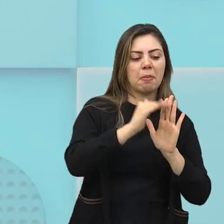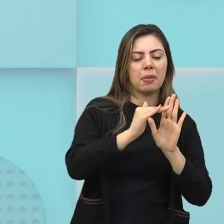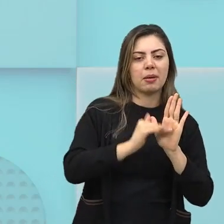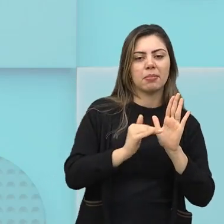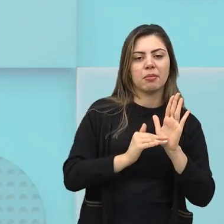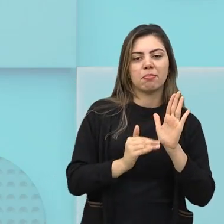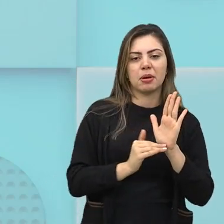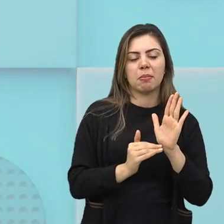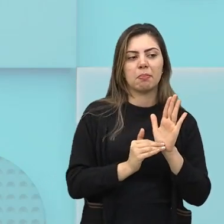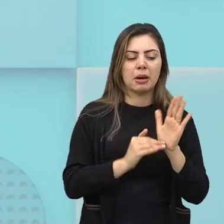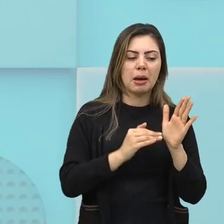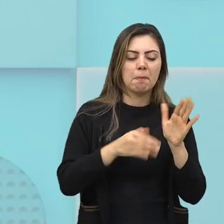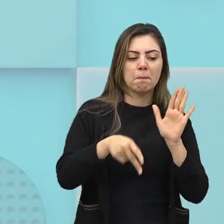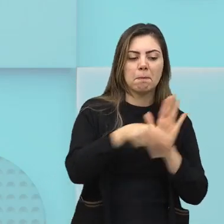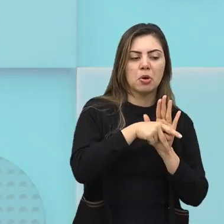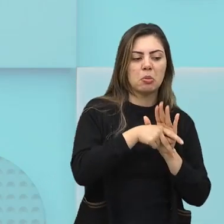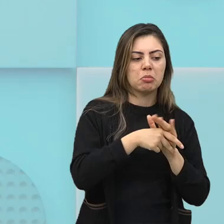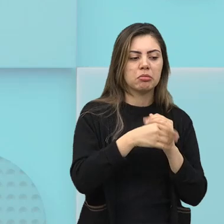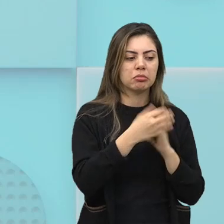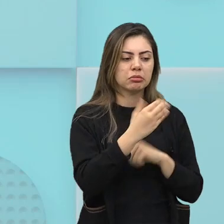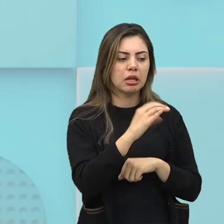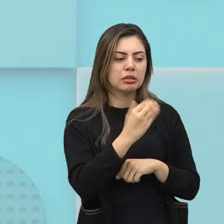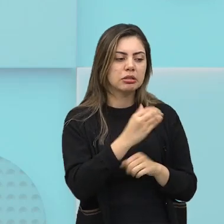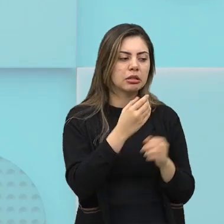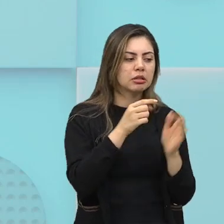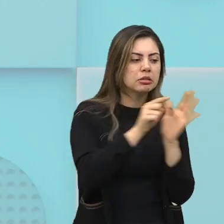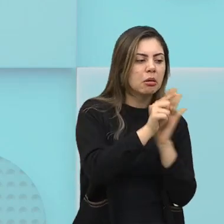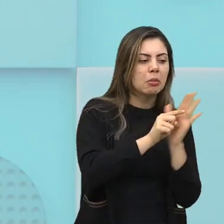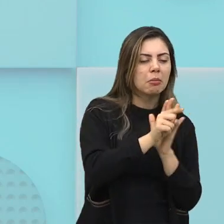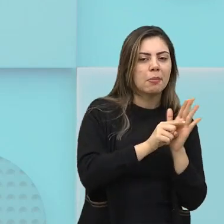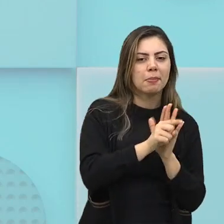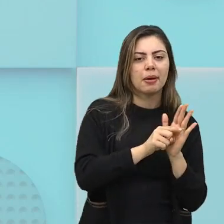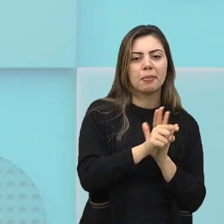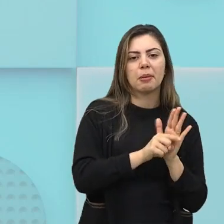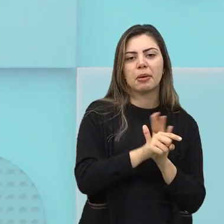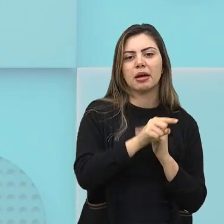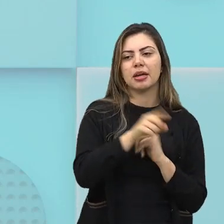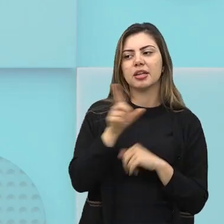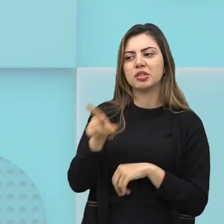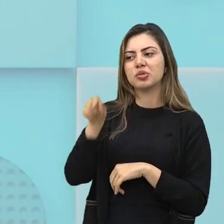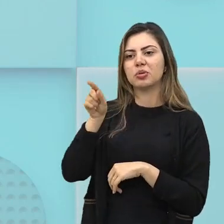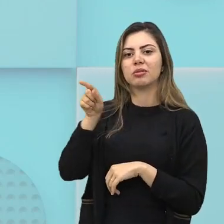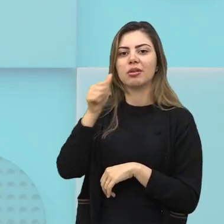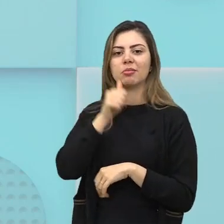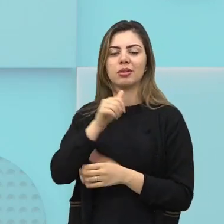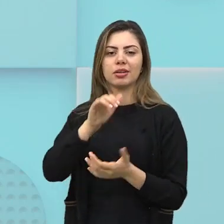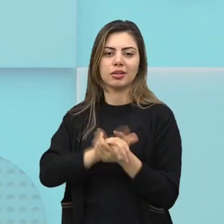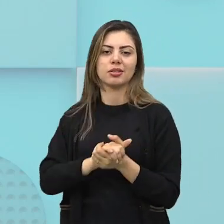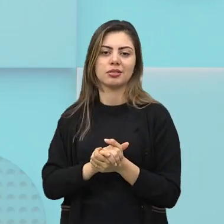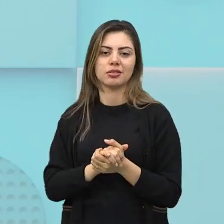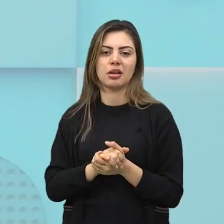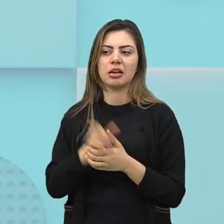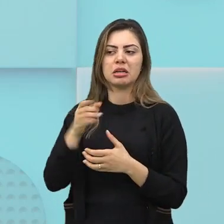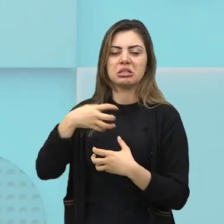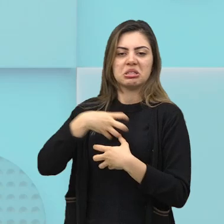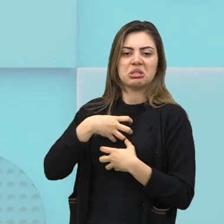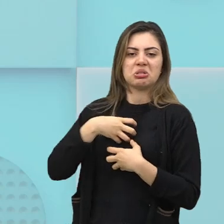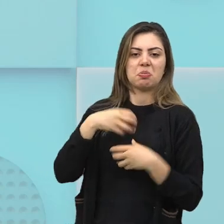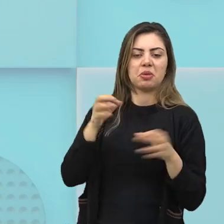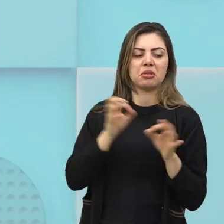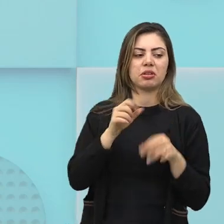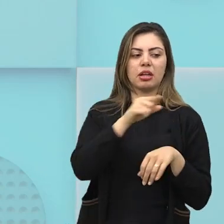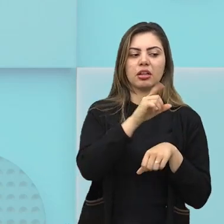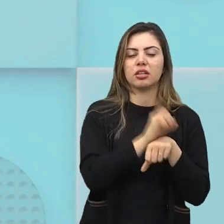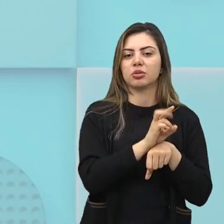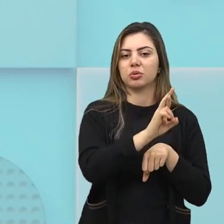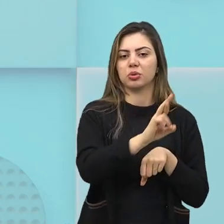pragmáticos, científicos, sem considerar sua felicidade ou sentimentos.